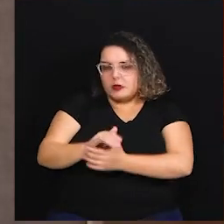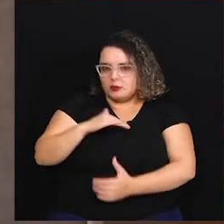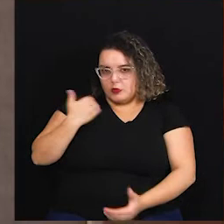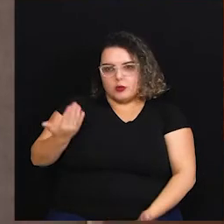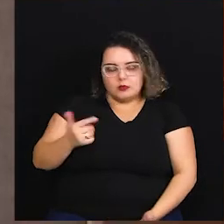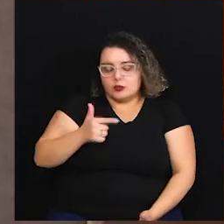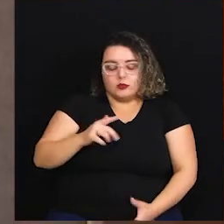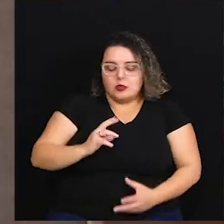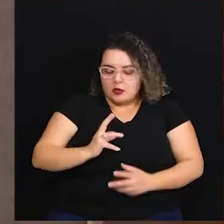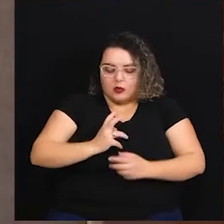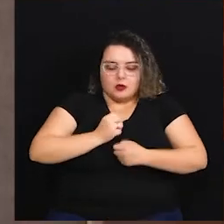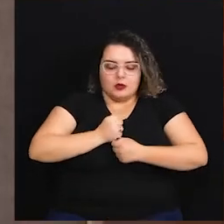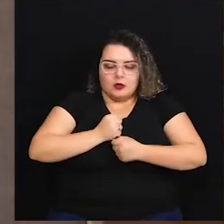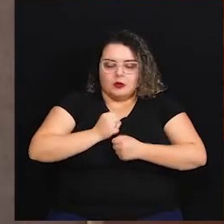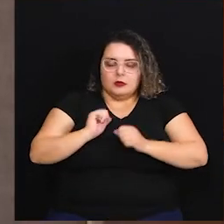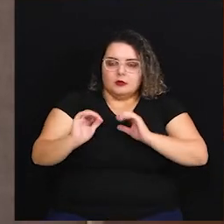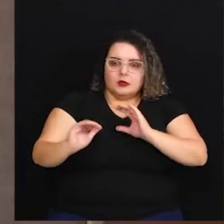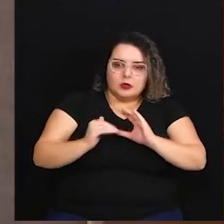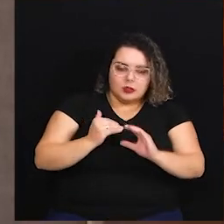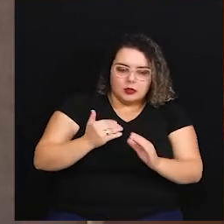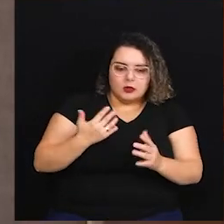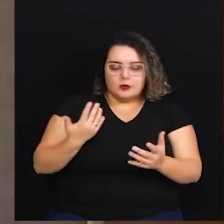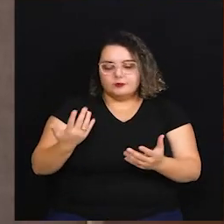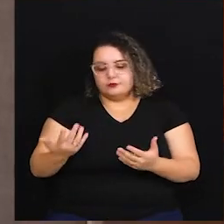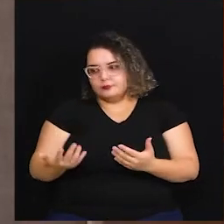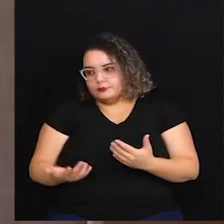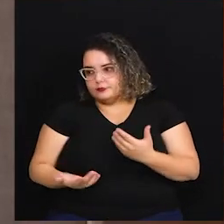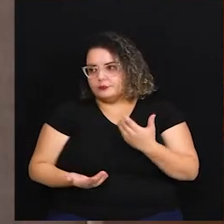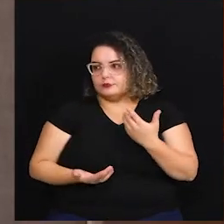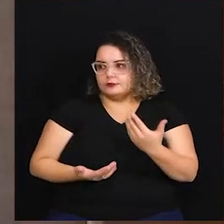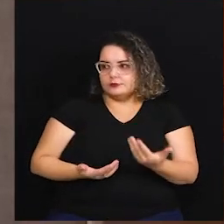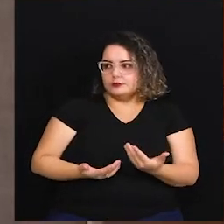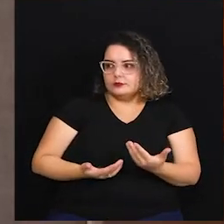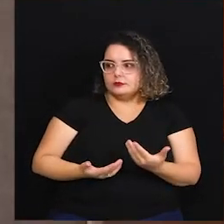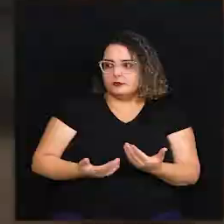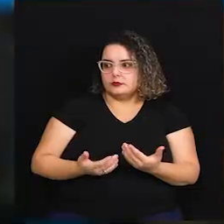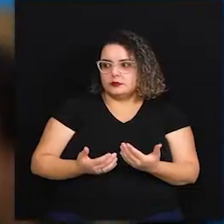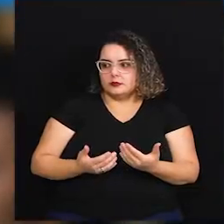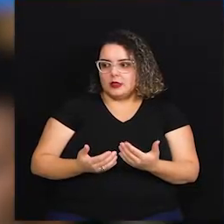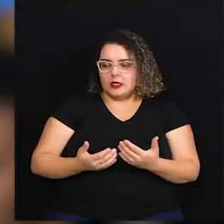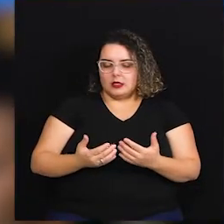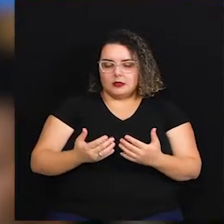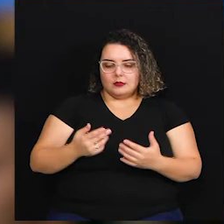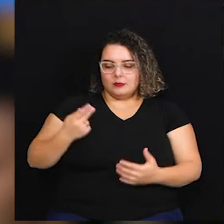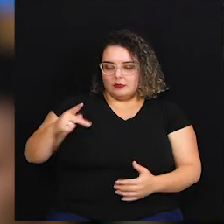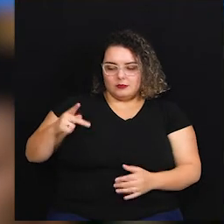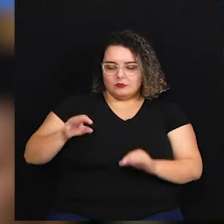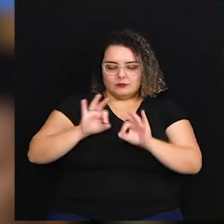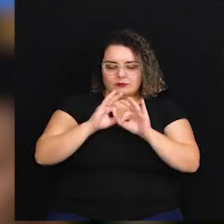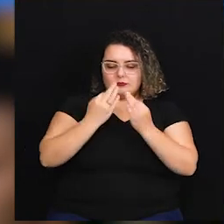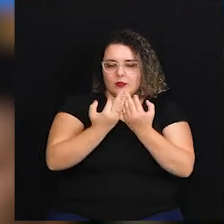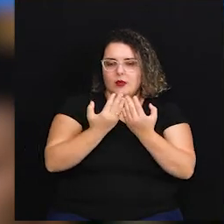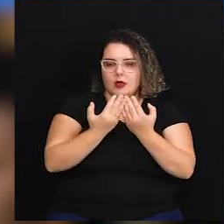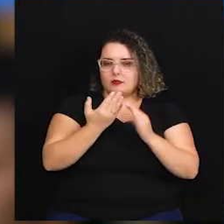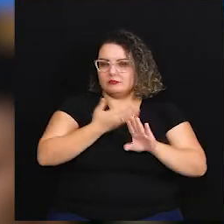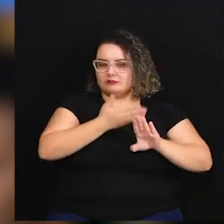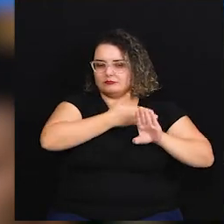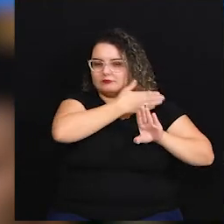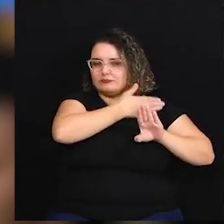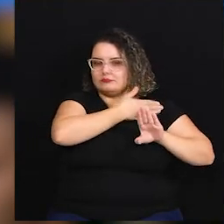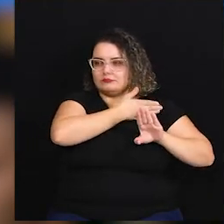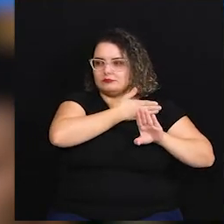tinha forças. Sim. Então, após eu receber uma mensagem, algumas coisas assim, na parte ancestral mesmo dele, falando,